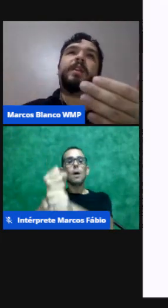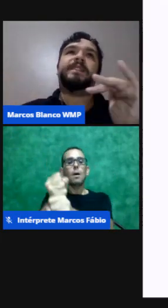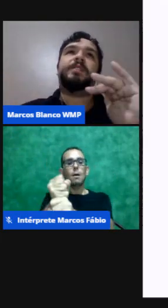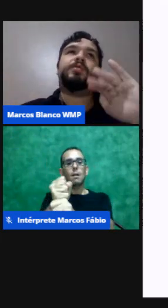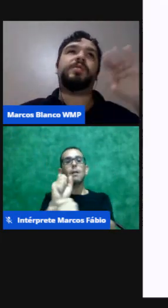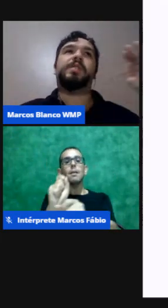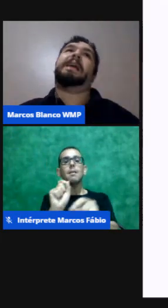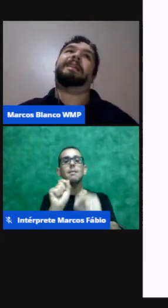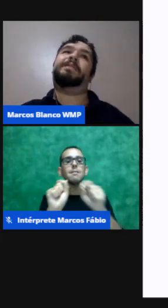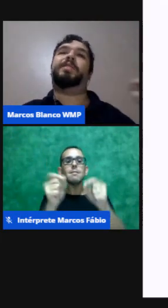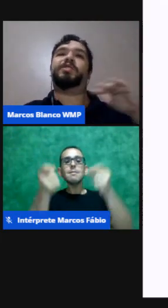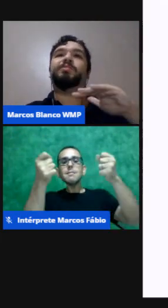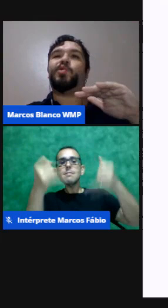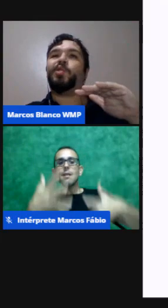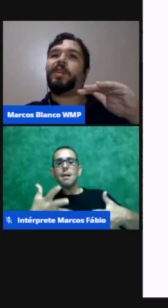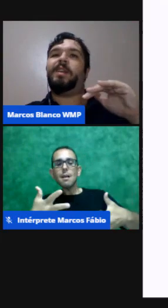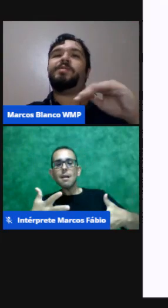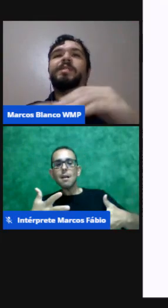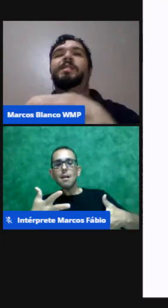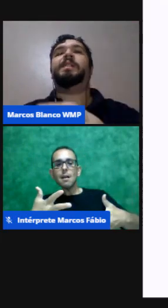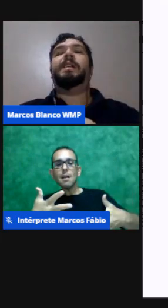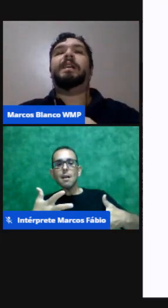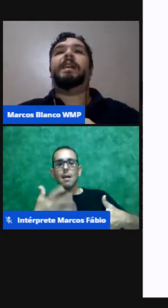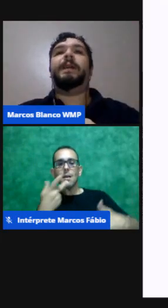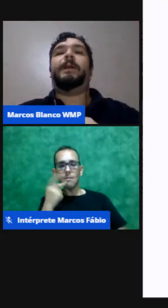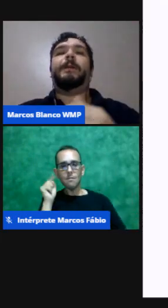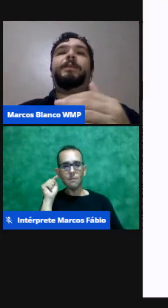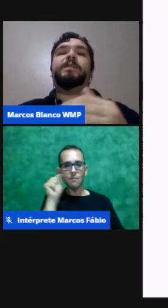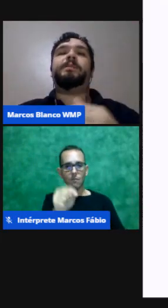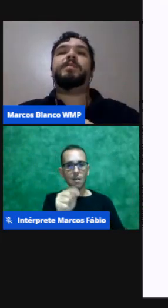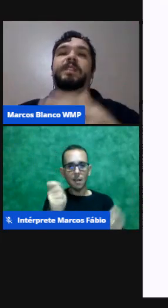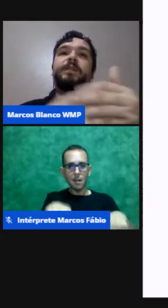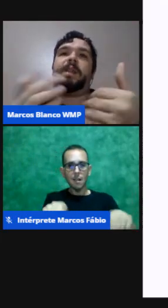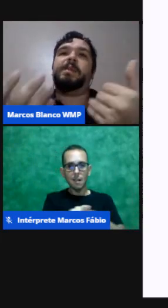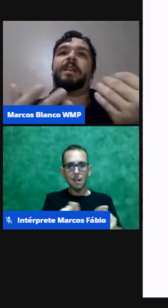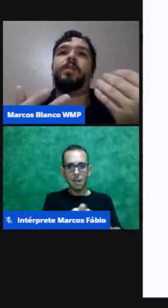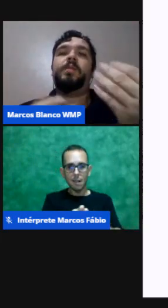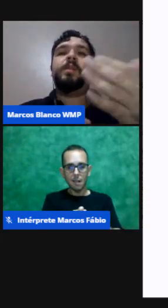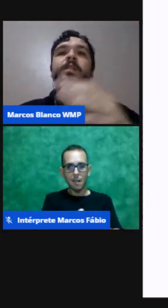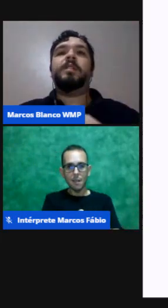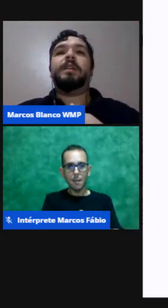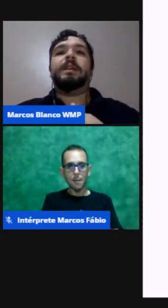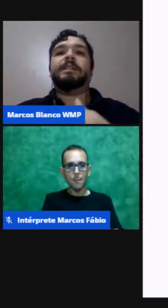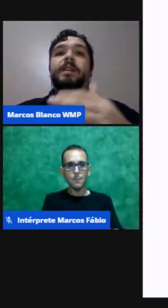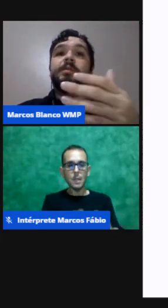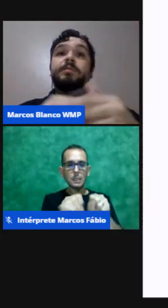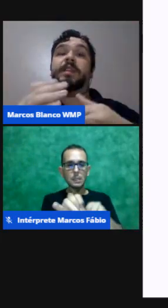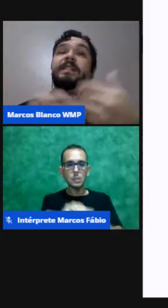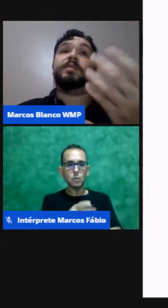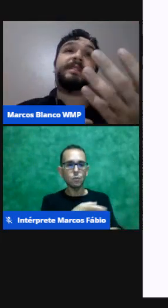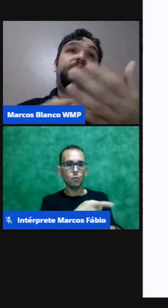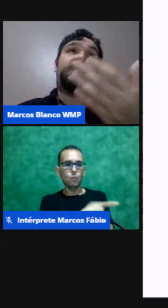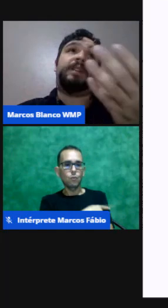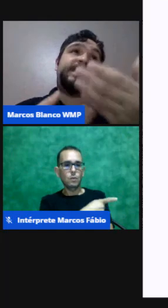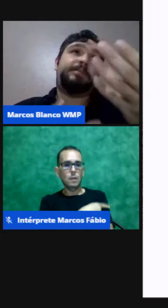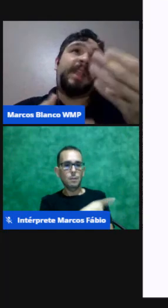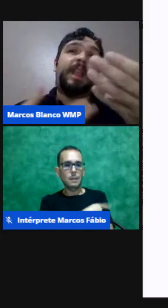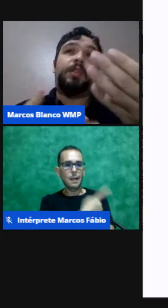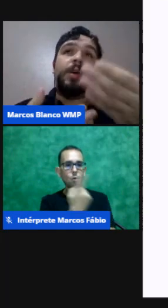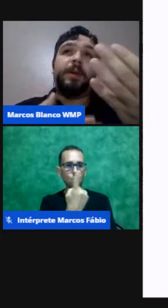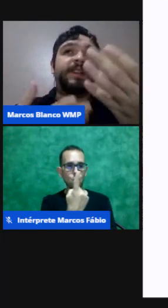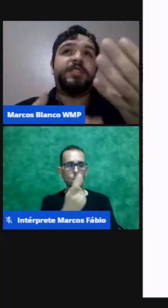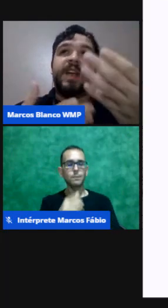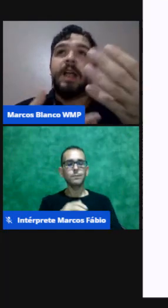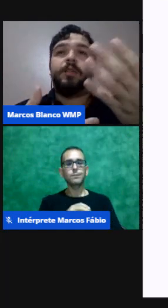trabalha com menorzinho, aqui no Rio chamamos de cotoquinhos, ensino fundamental 1. Então, essa contação de